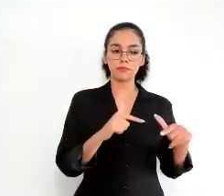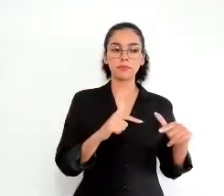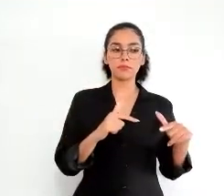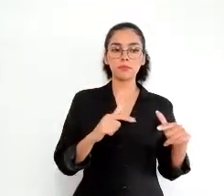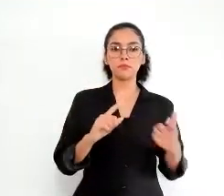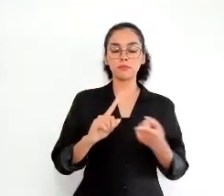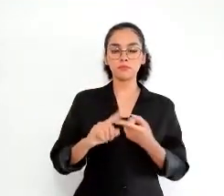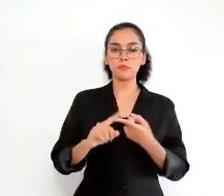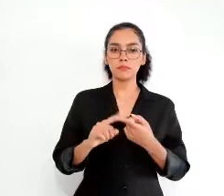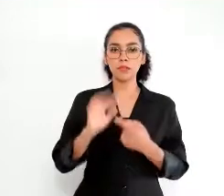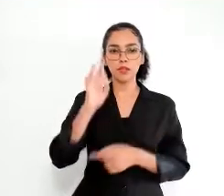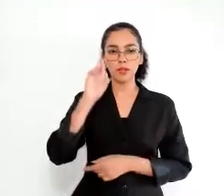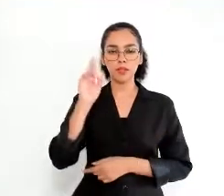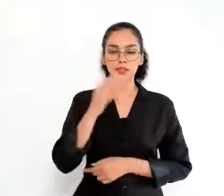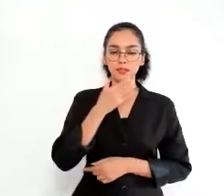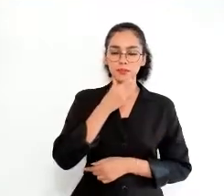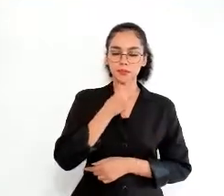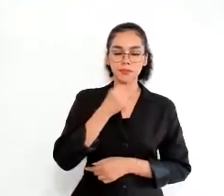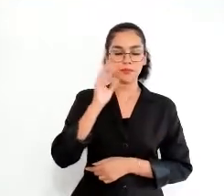senhoras e senhores.